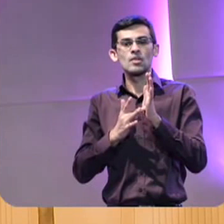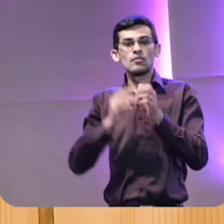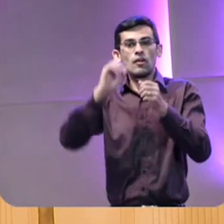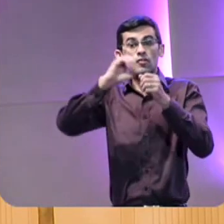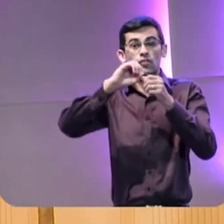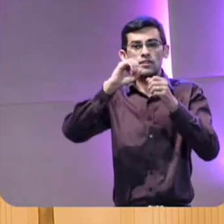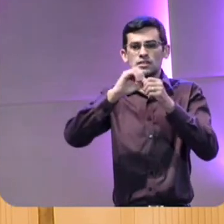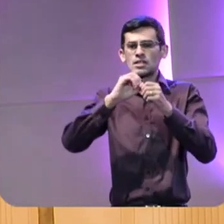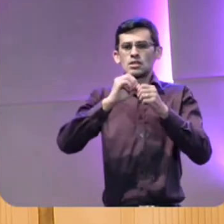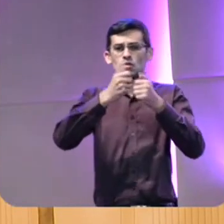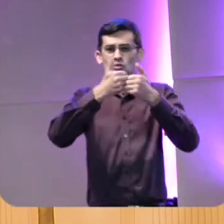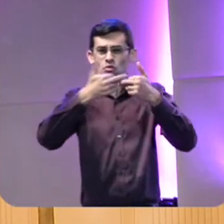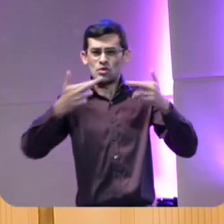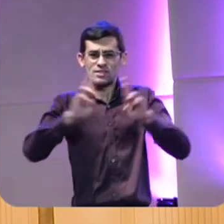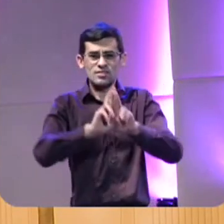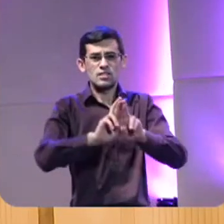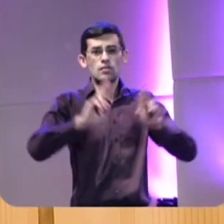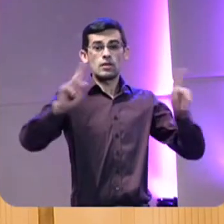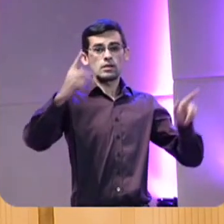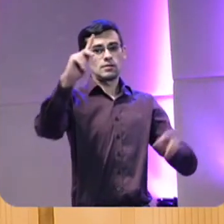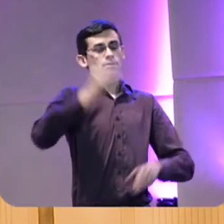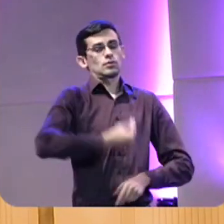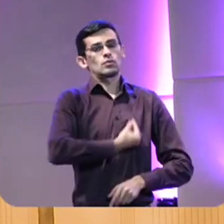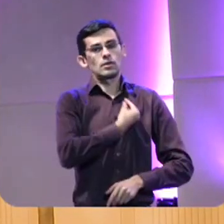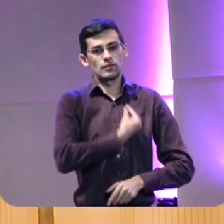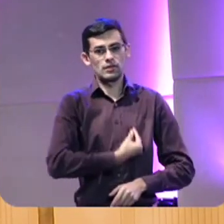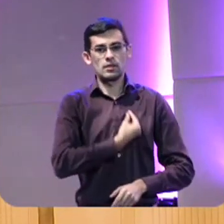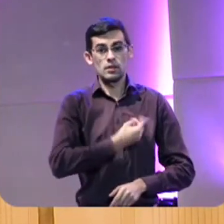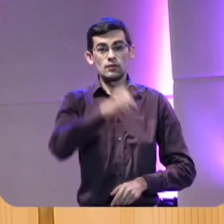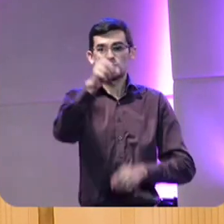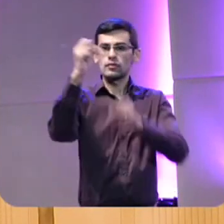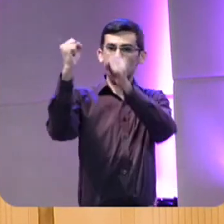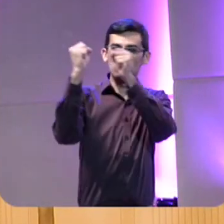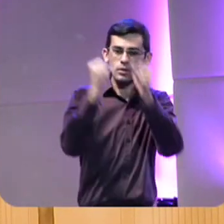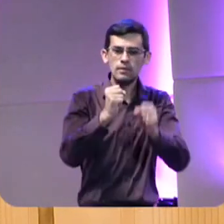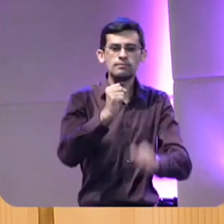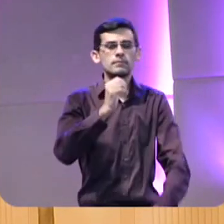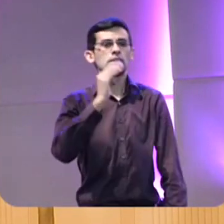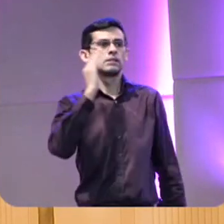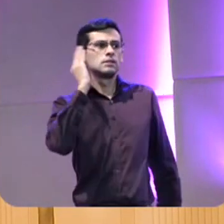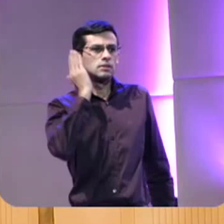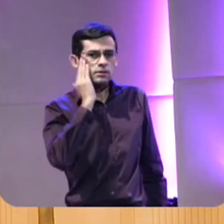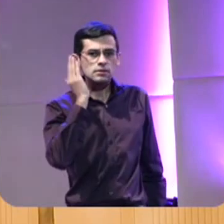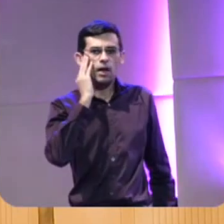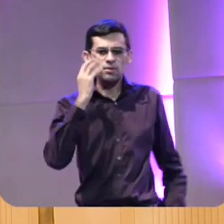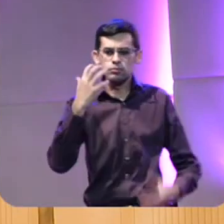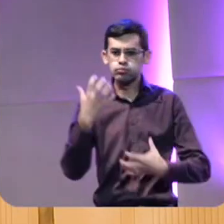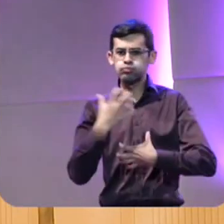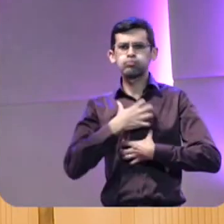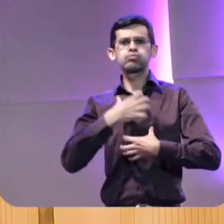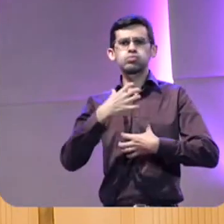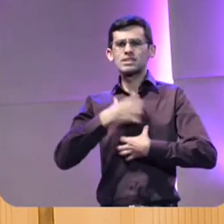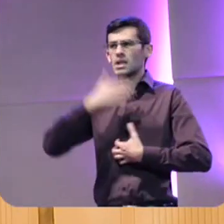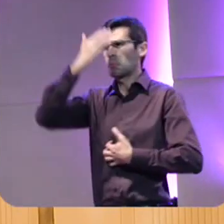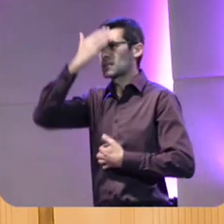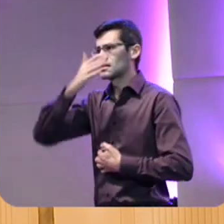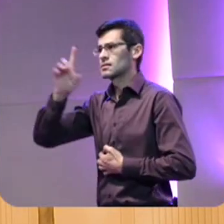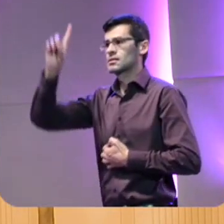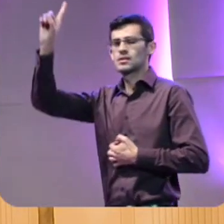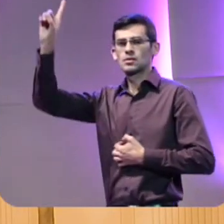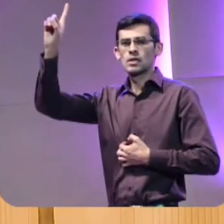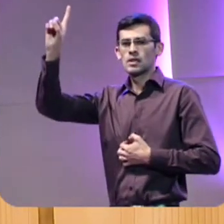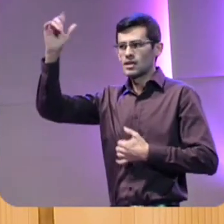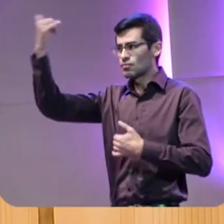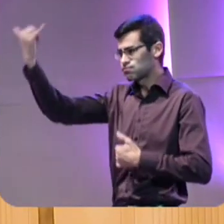vai fazer grande diferença na tua vida. E você vai poder dizer: sabe, eu senti a presença de Deus,